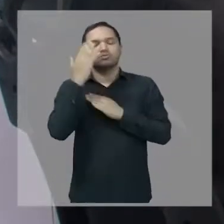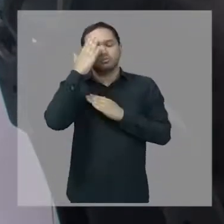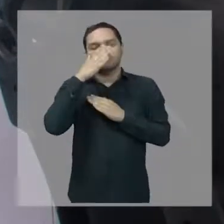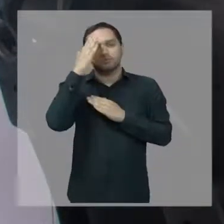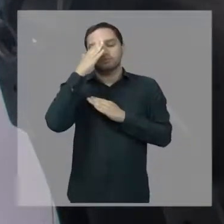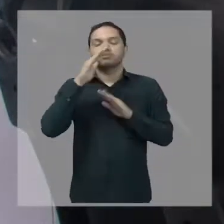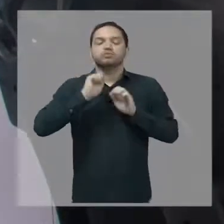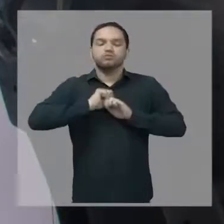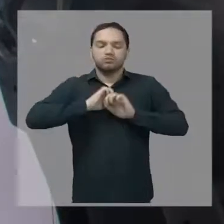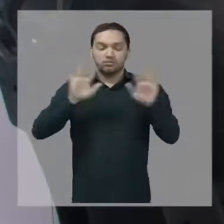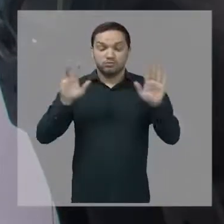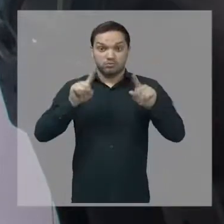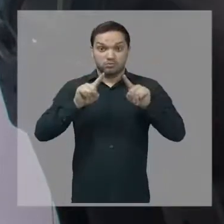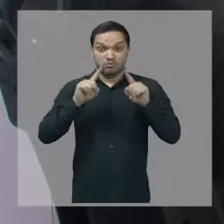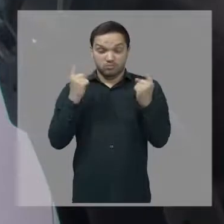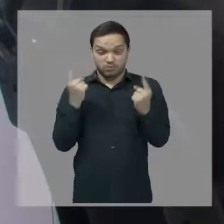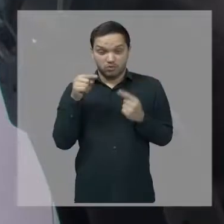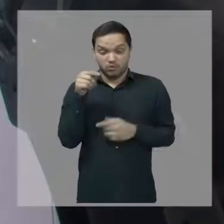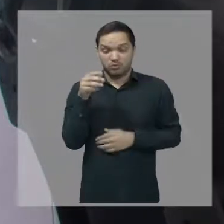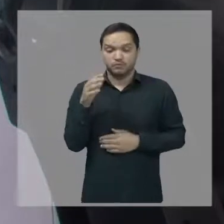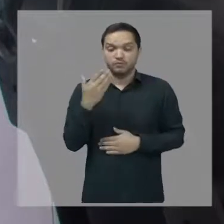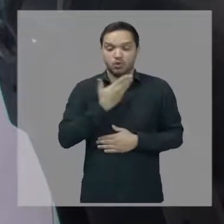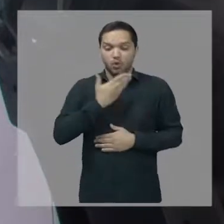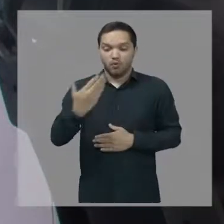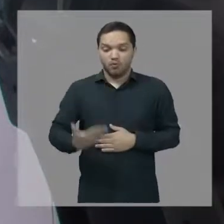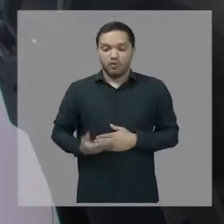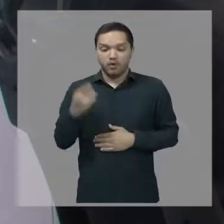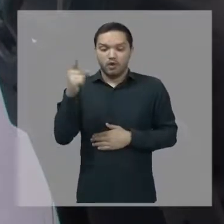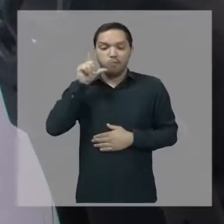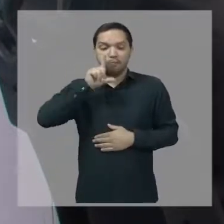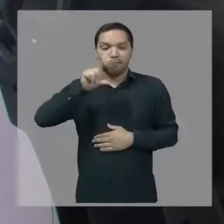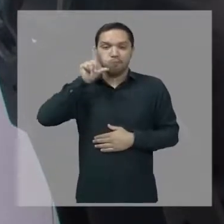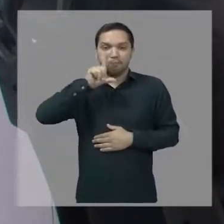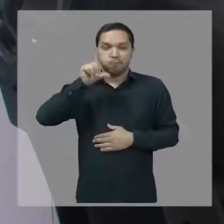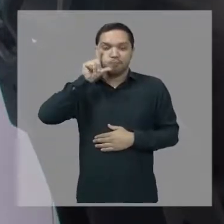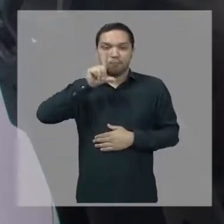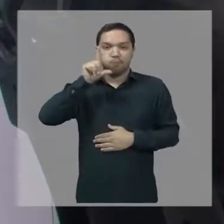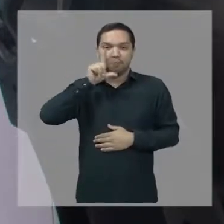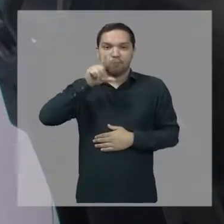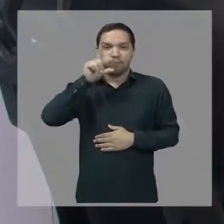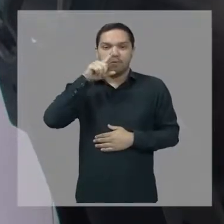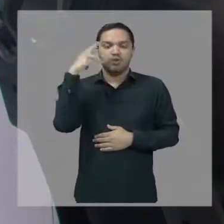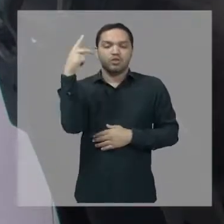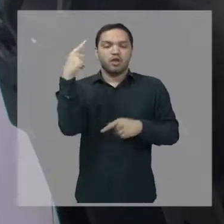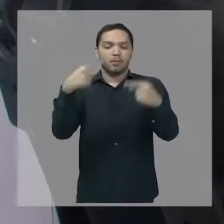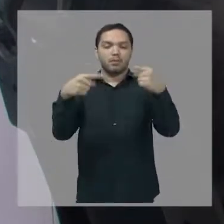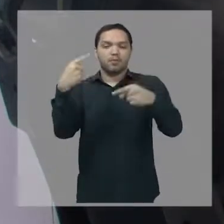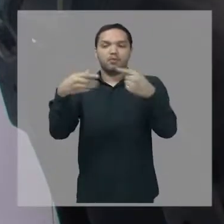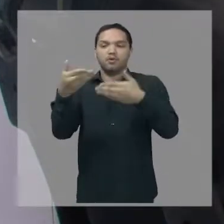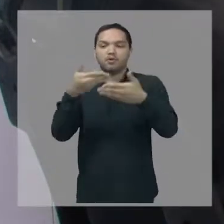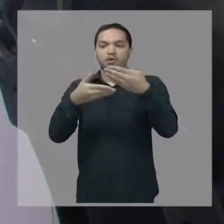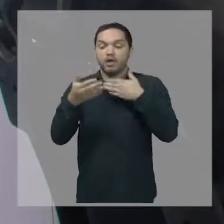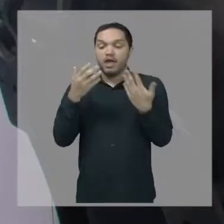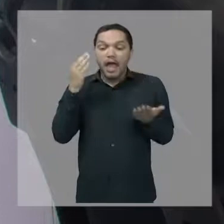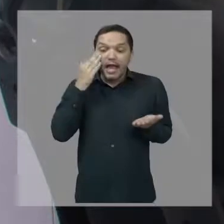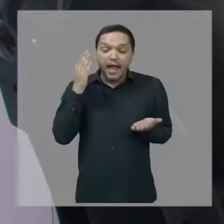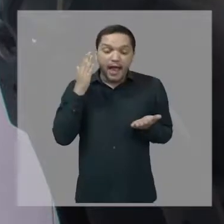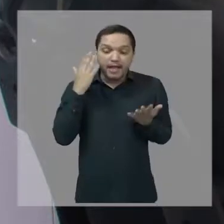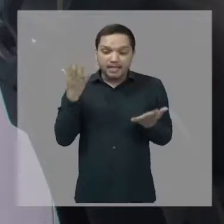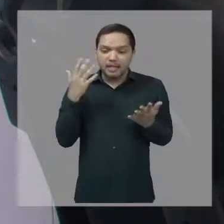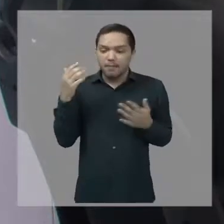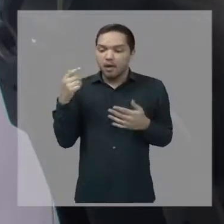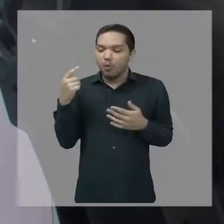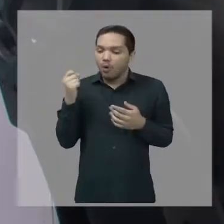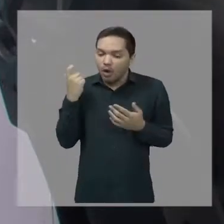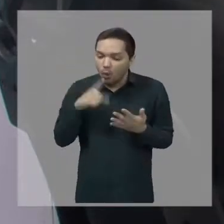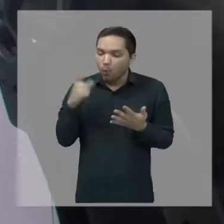da declaração. Então, o governo americano, no caso, faz uma política externa de